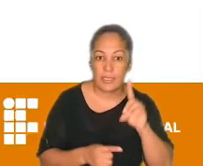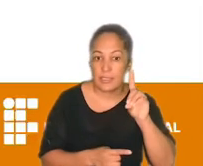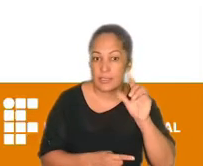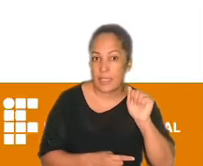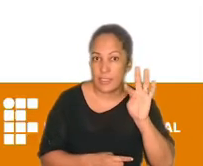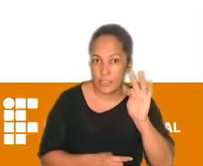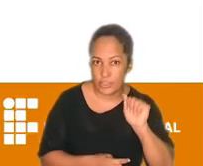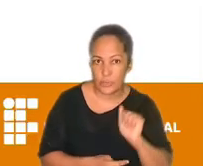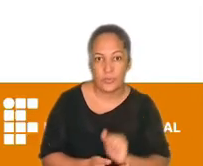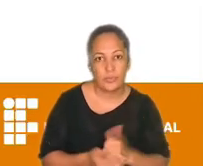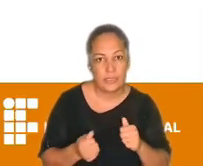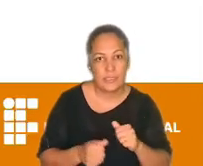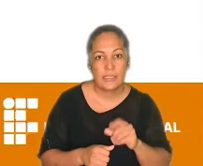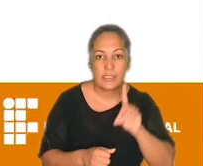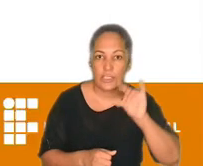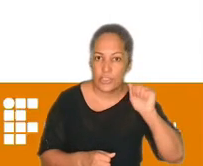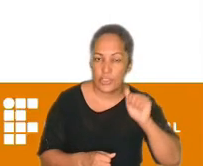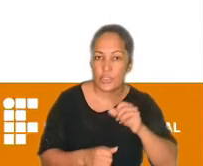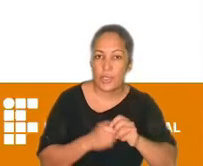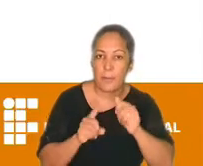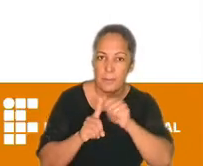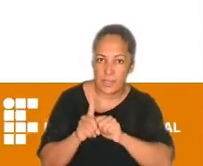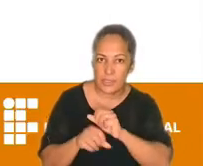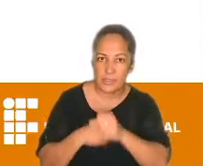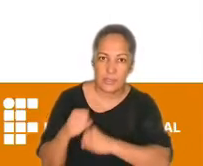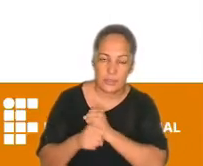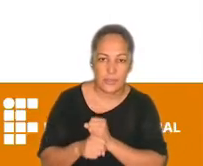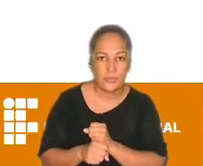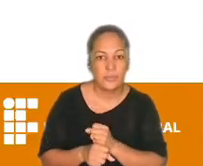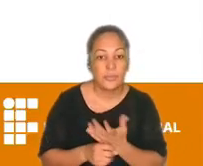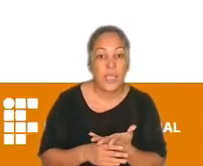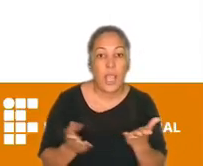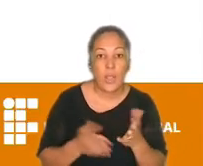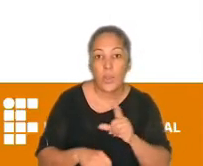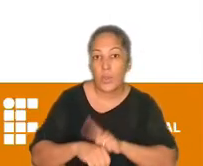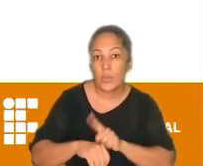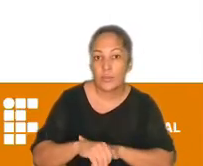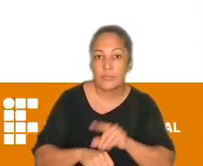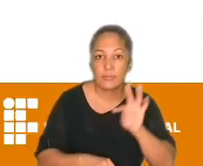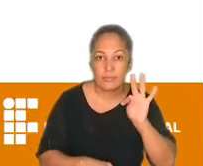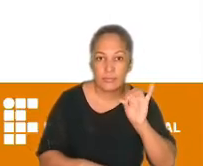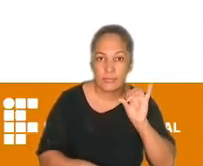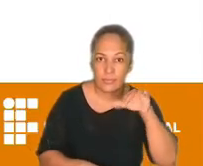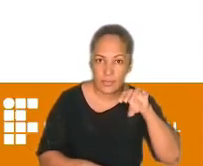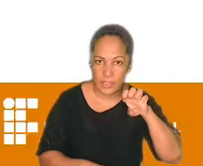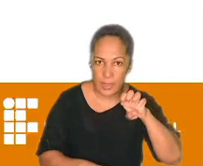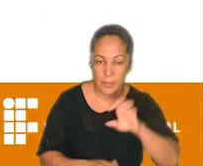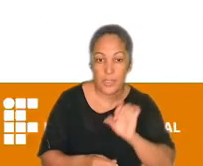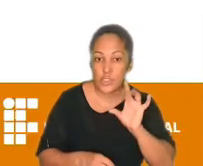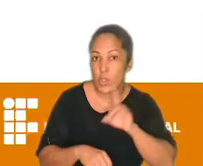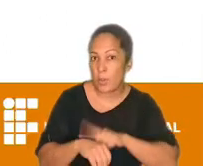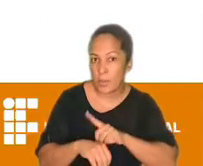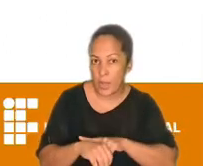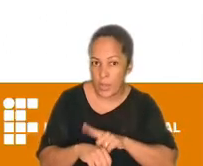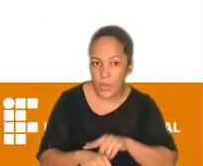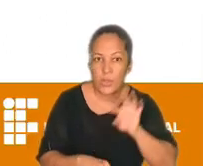Legal, galera. Tipo time, tá? O tipo time é utilizado somente para horas. Ele também é um cara que ele